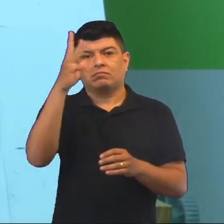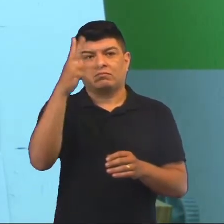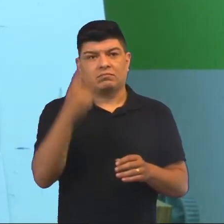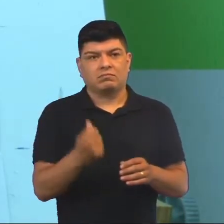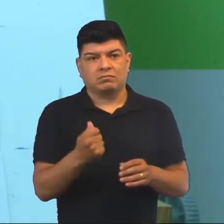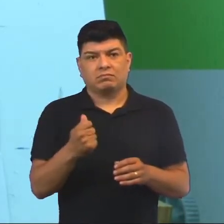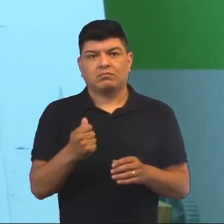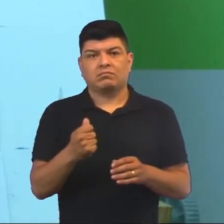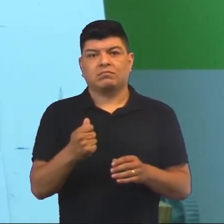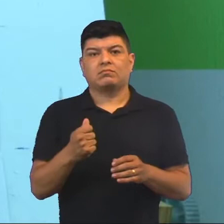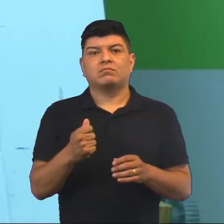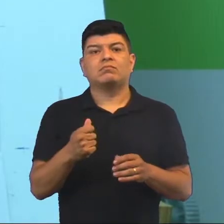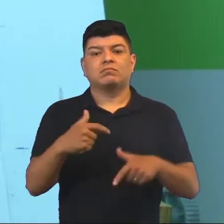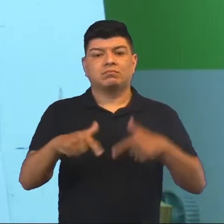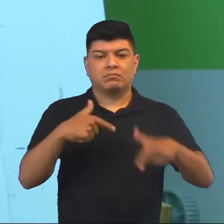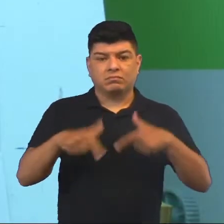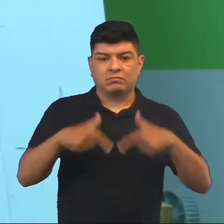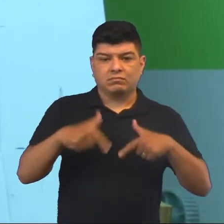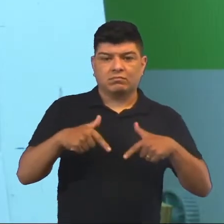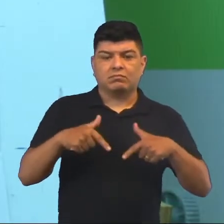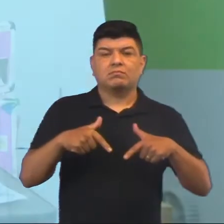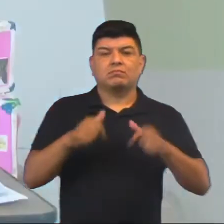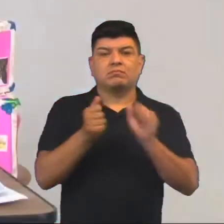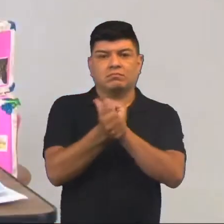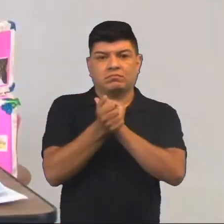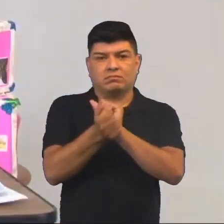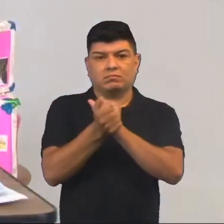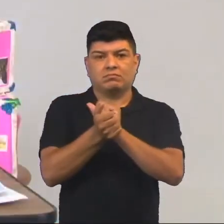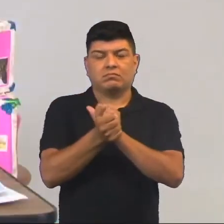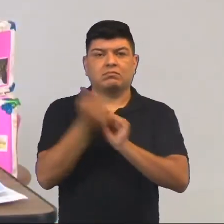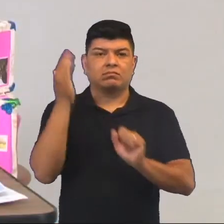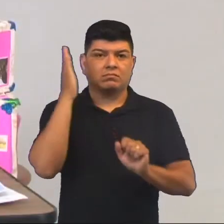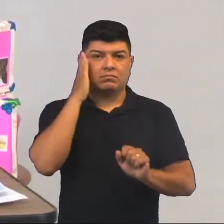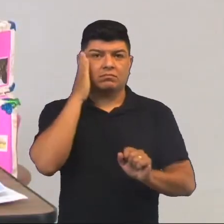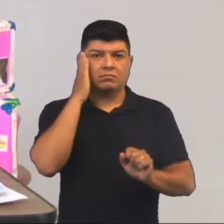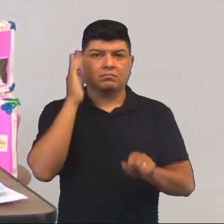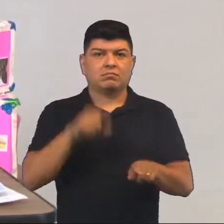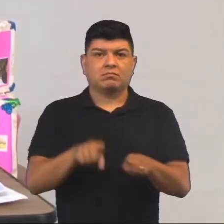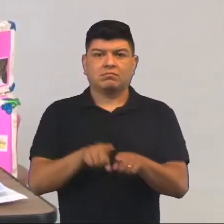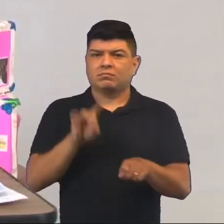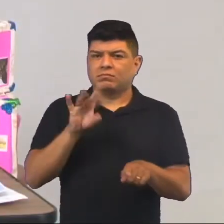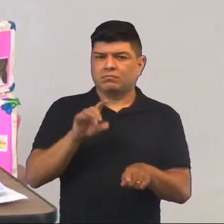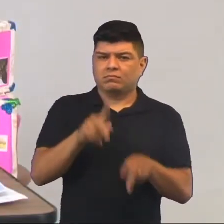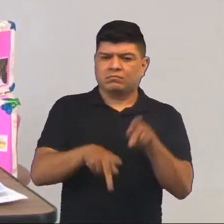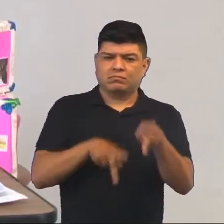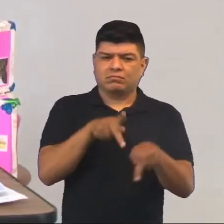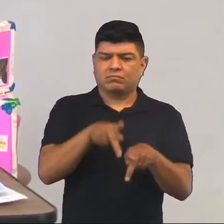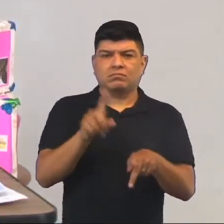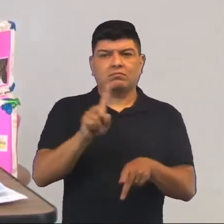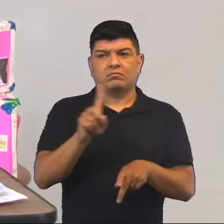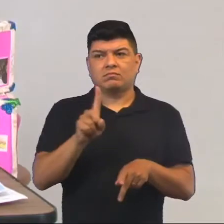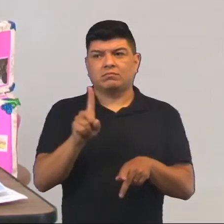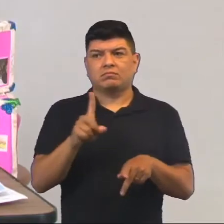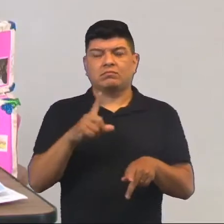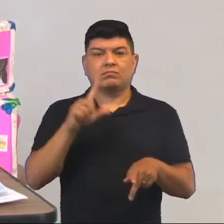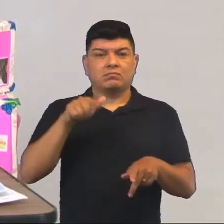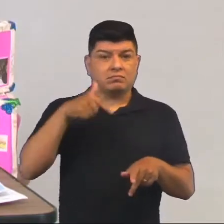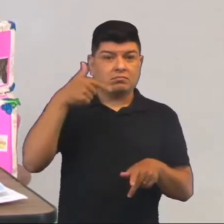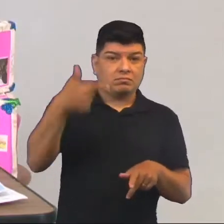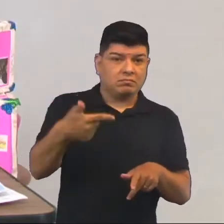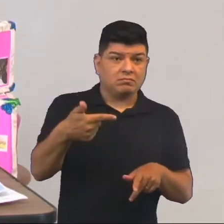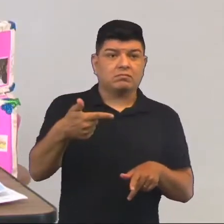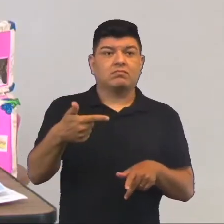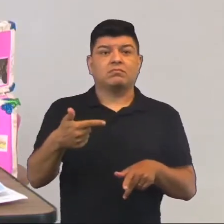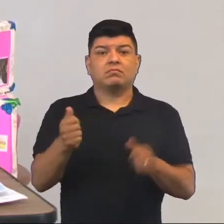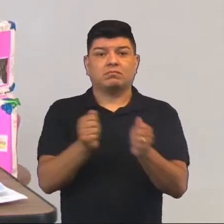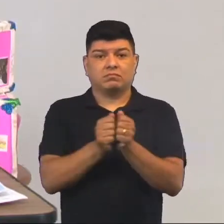africanos, muito bem, para trabalhar como escravos. Mas também nós sabemos que não foram só esses povos. Tempos mais